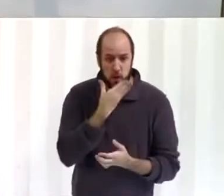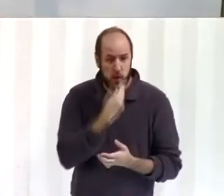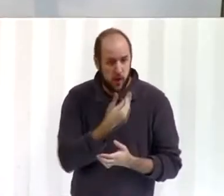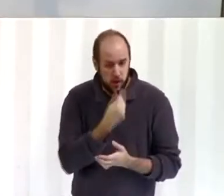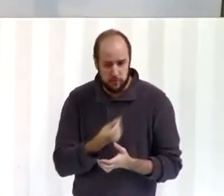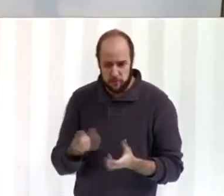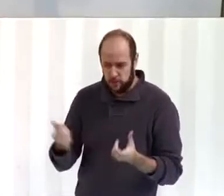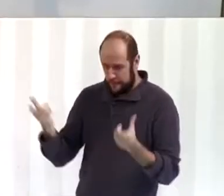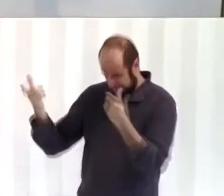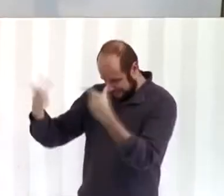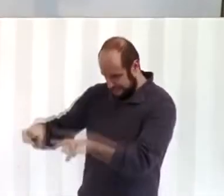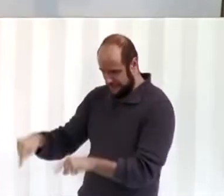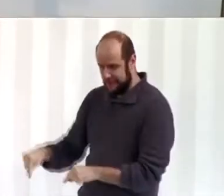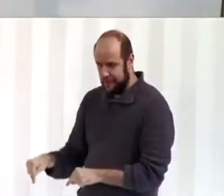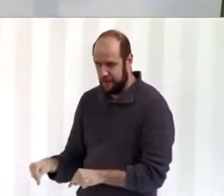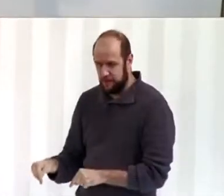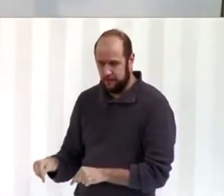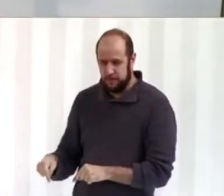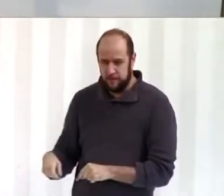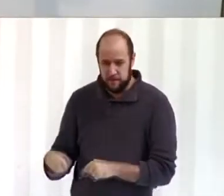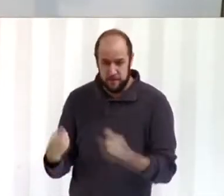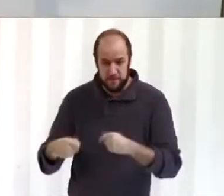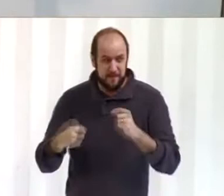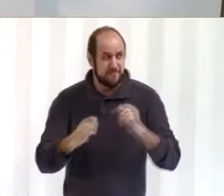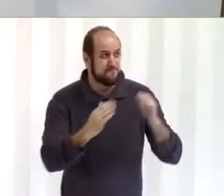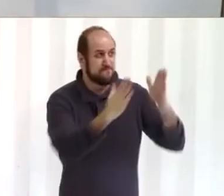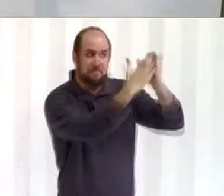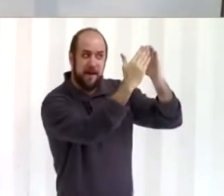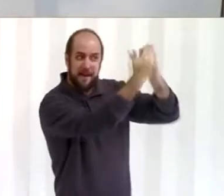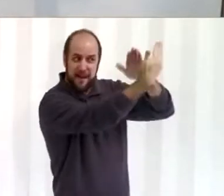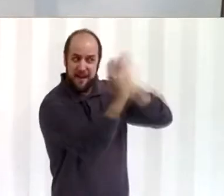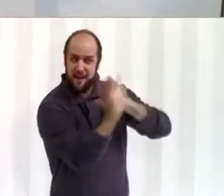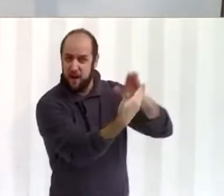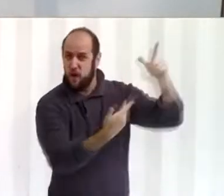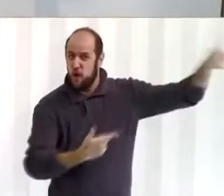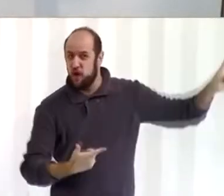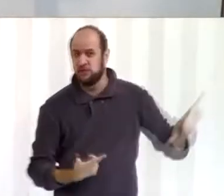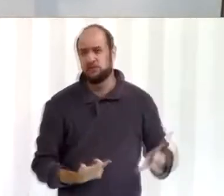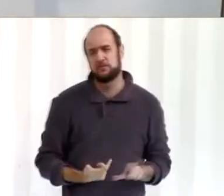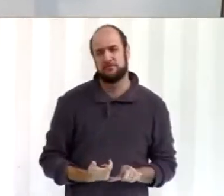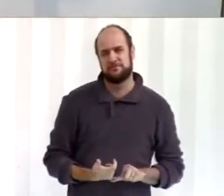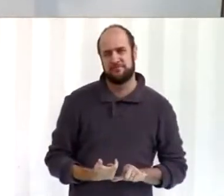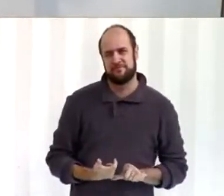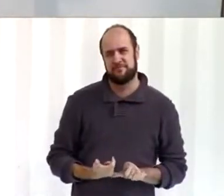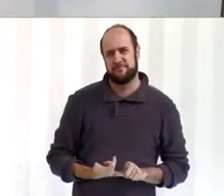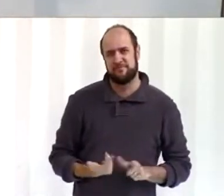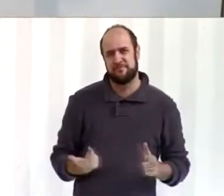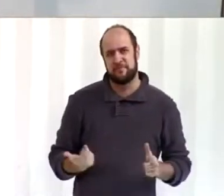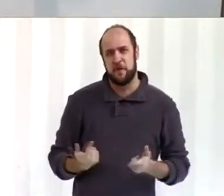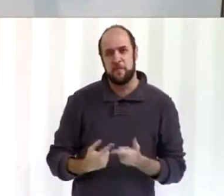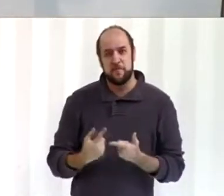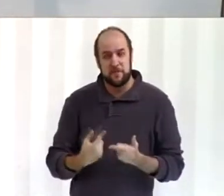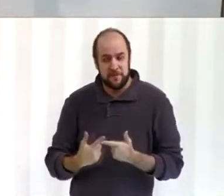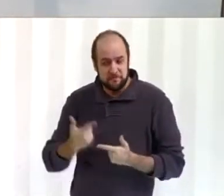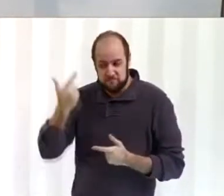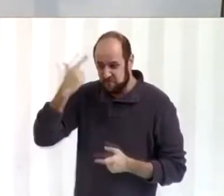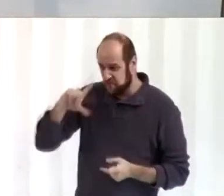momento exatamente o que ele fez, um clamor por uma solução que não era uma